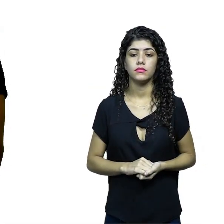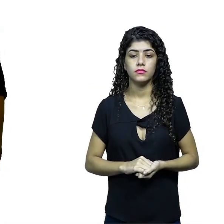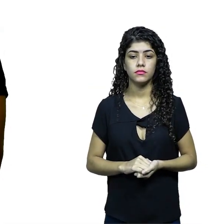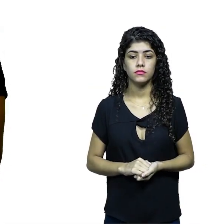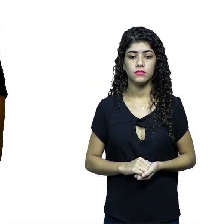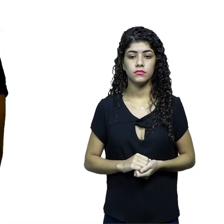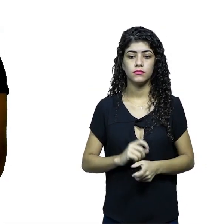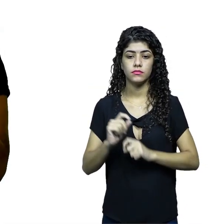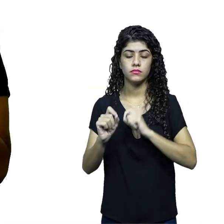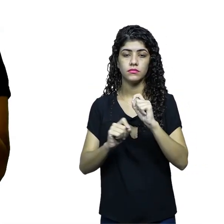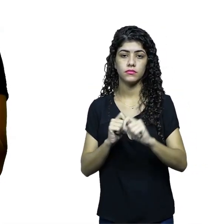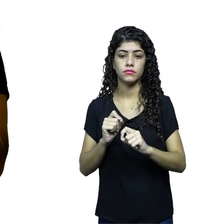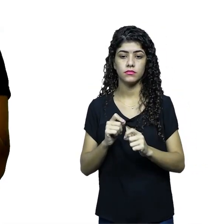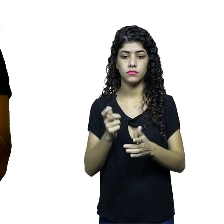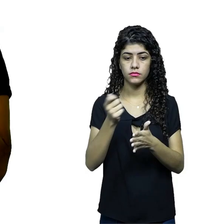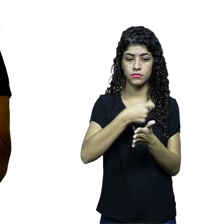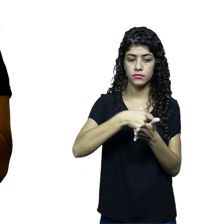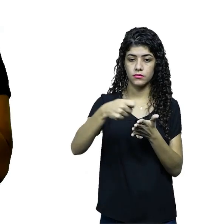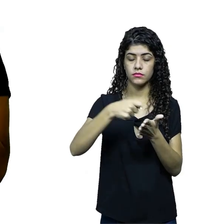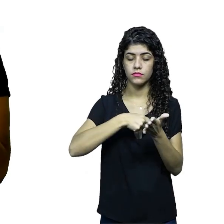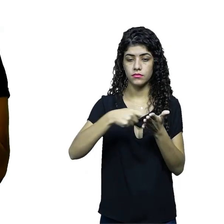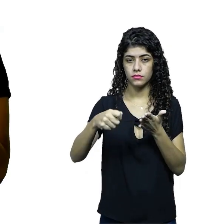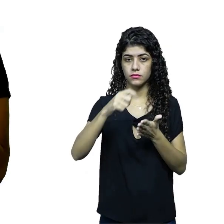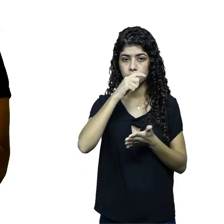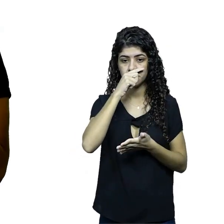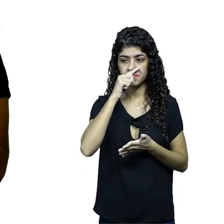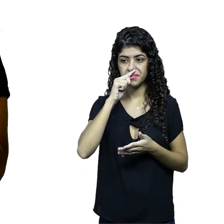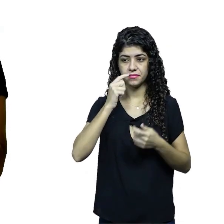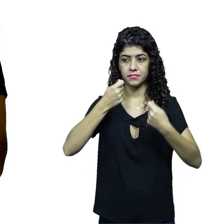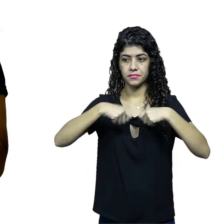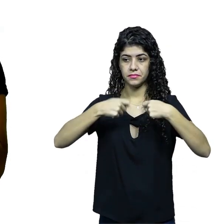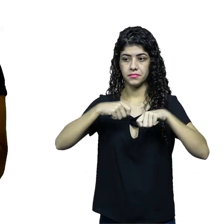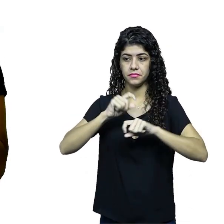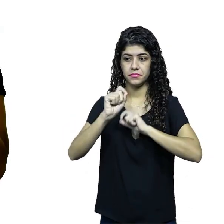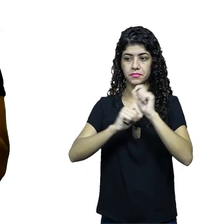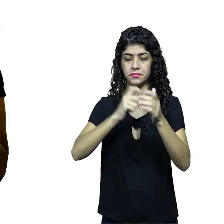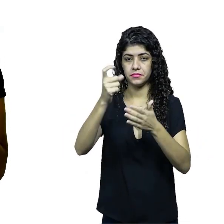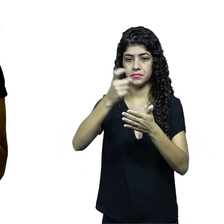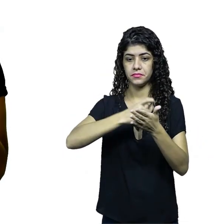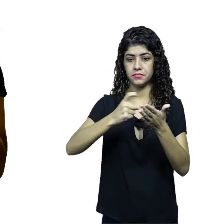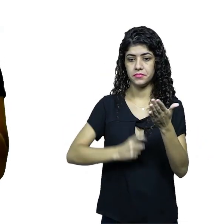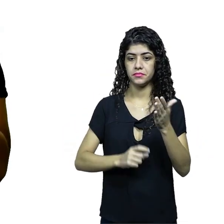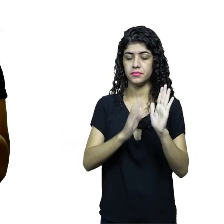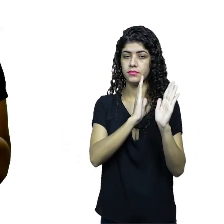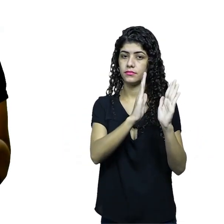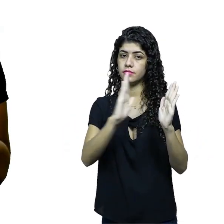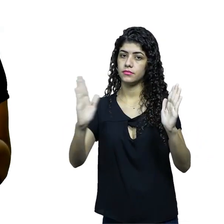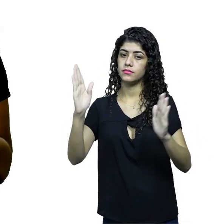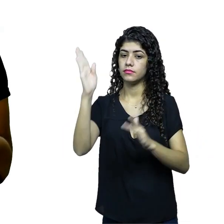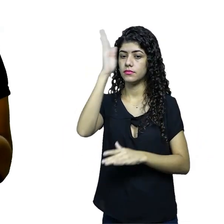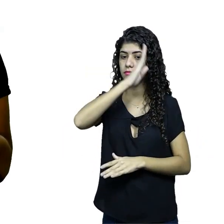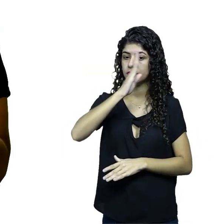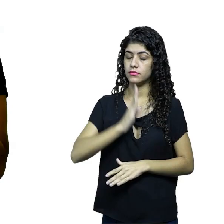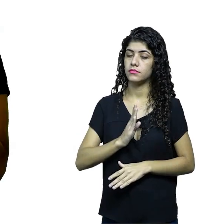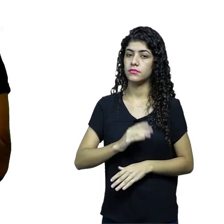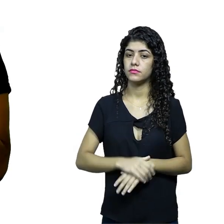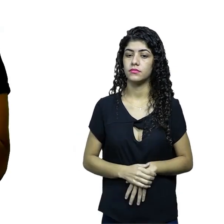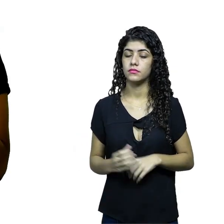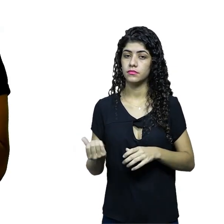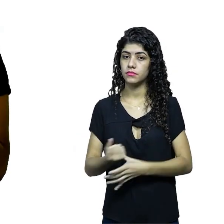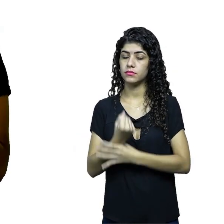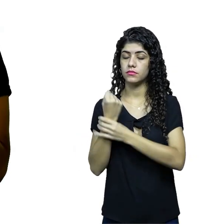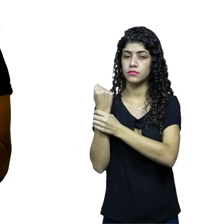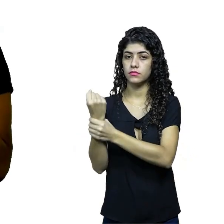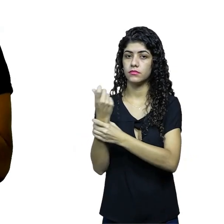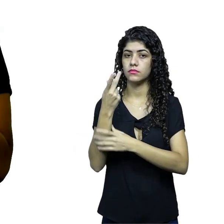para um patrocinador, lembrem de fazer os registros. Você tem que registrar o seu roteiro na Biblioteca Nacional, por segurança